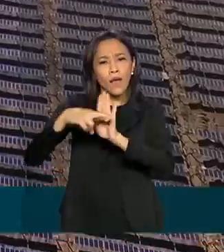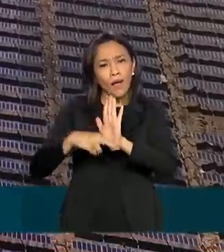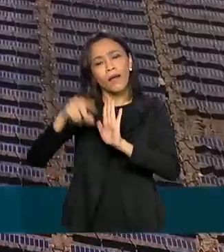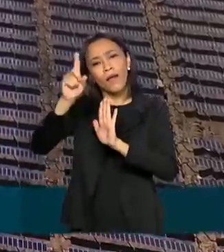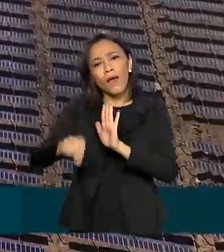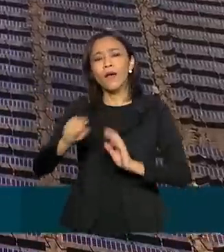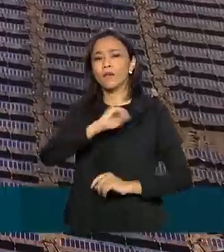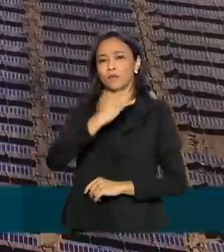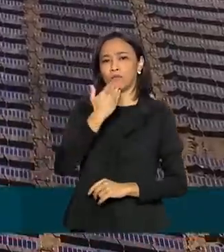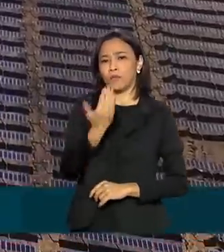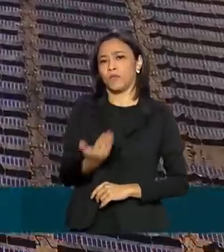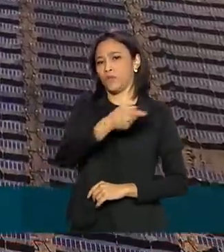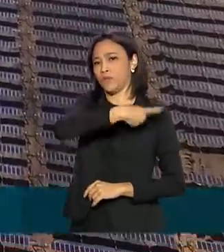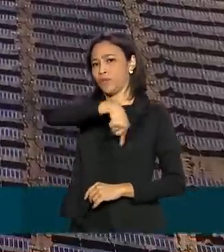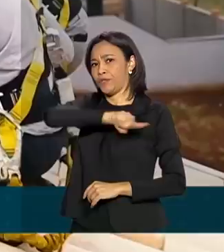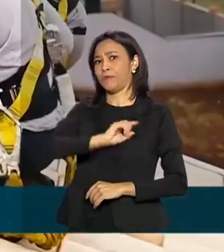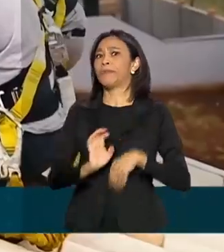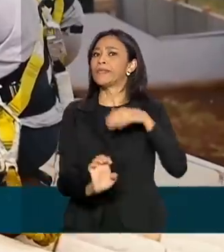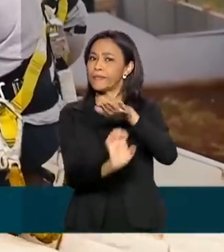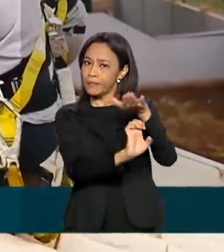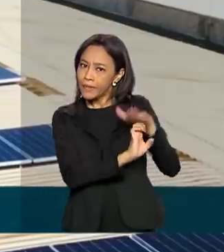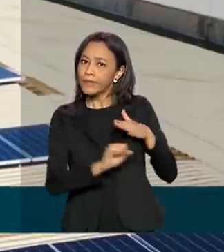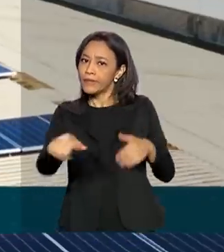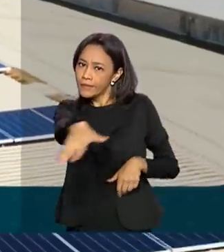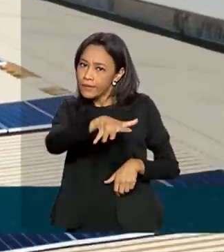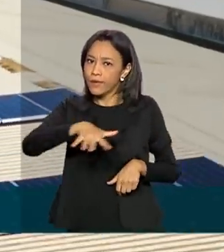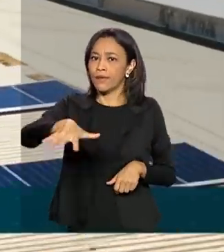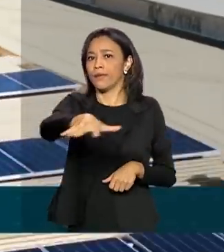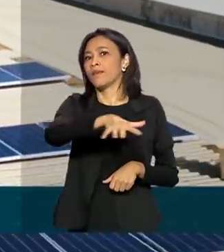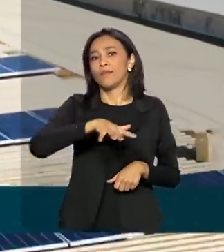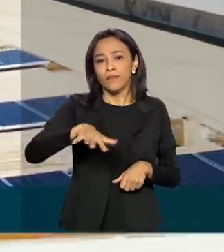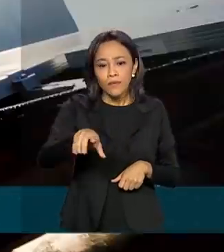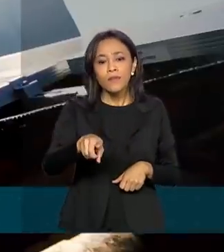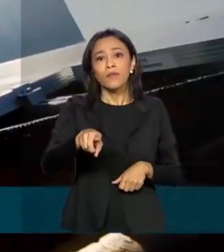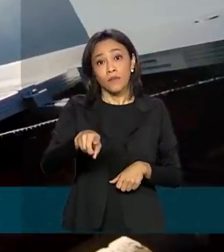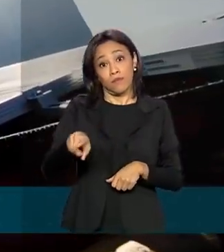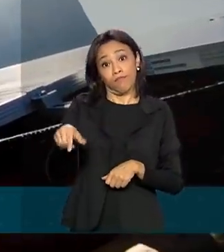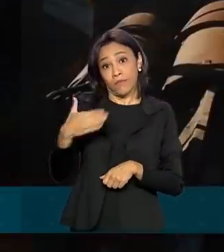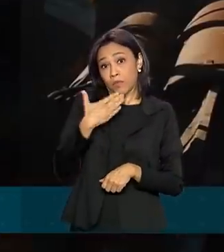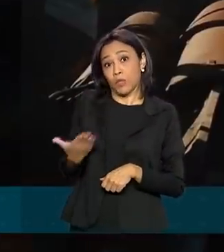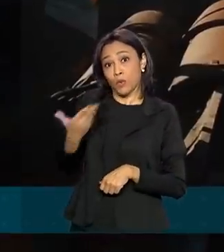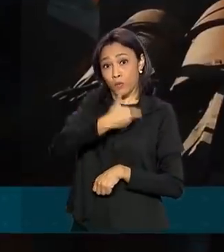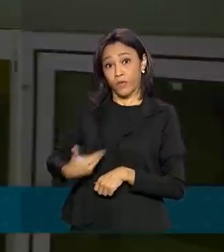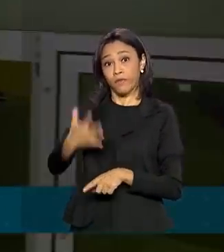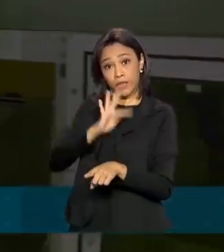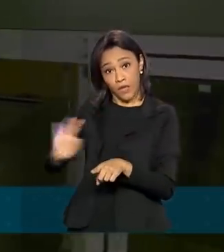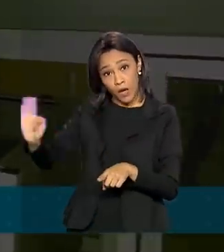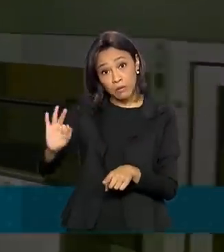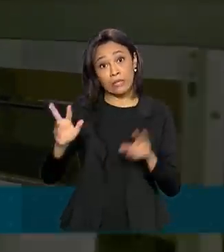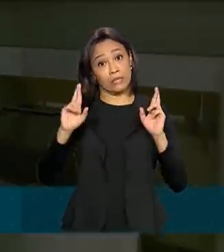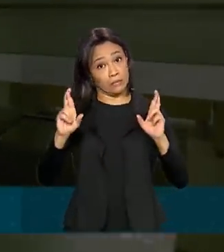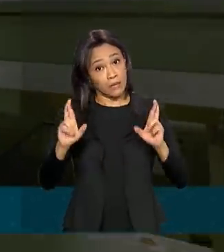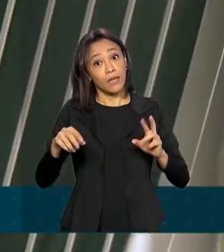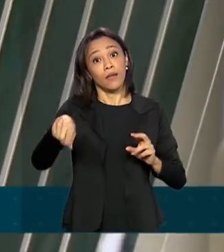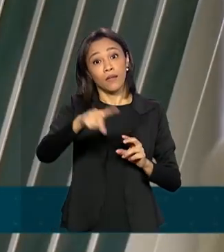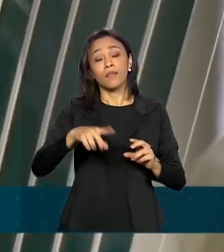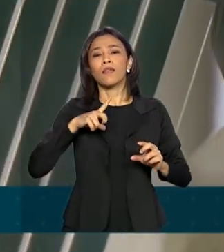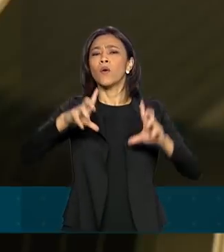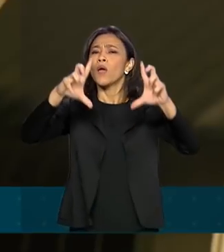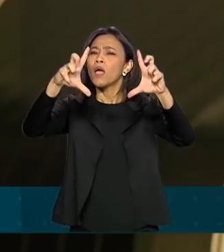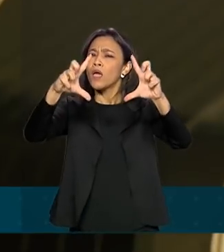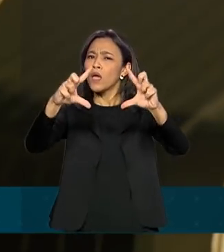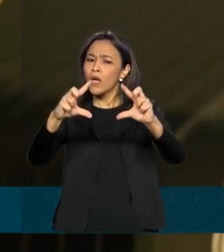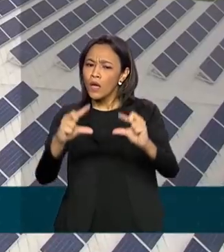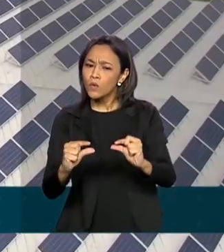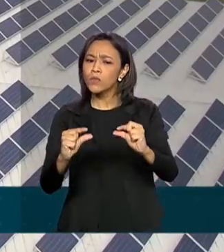solicitação feita pelas empresas do setor diretamente ao governo federal. A expectativa é haver uma redução